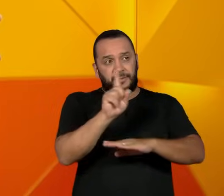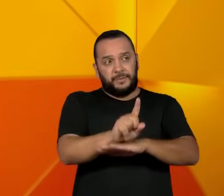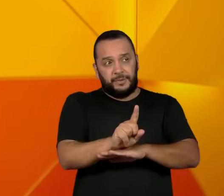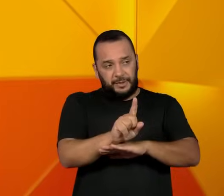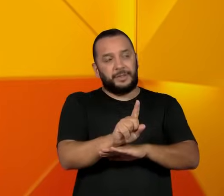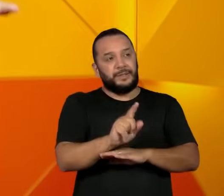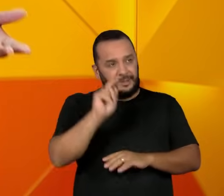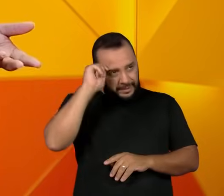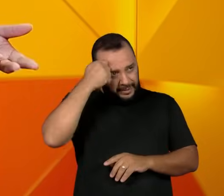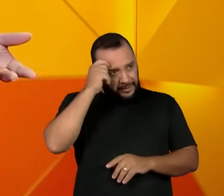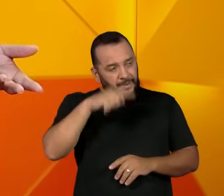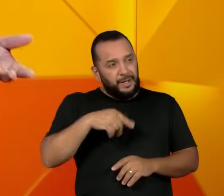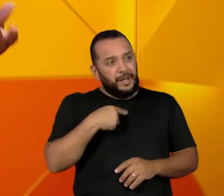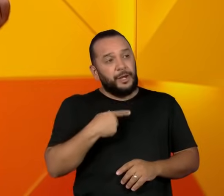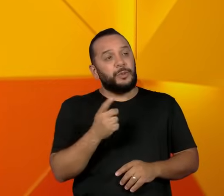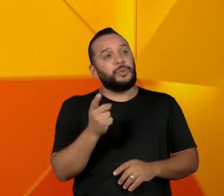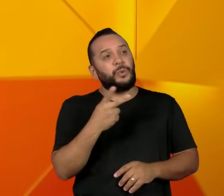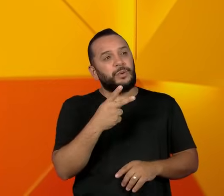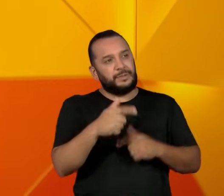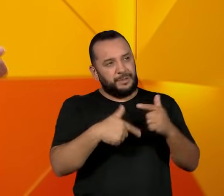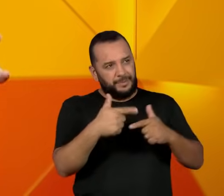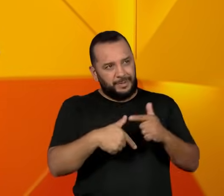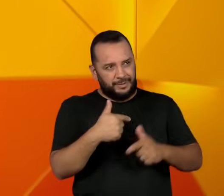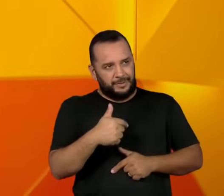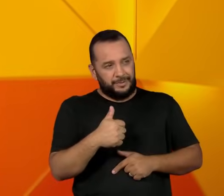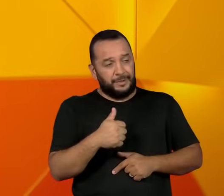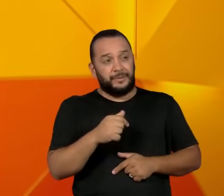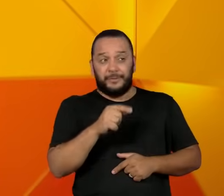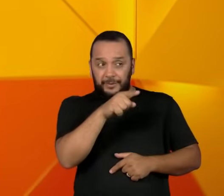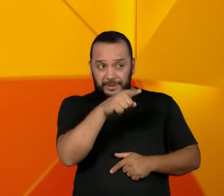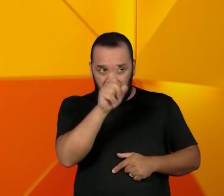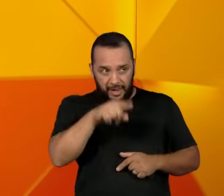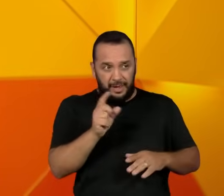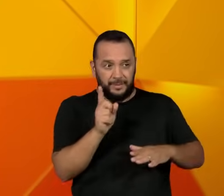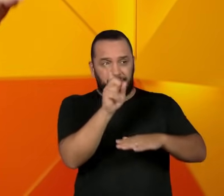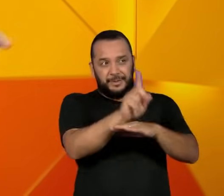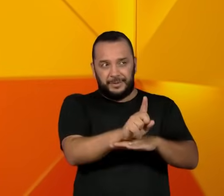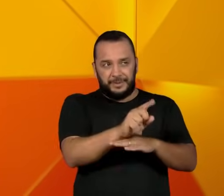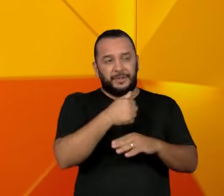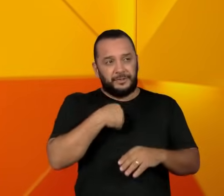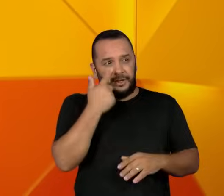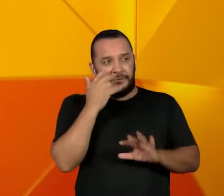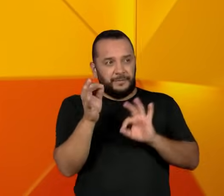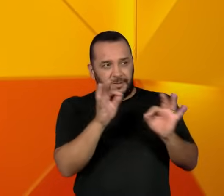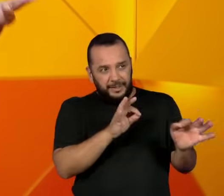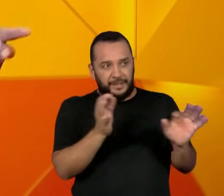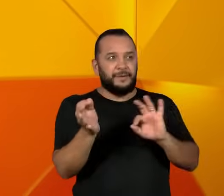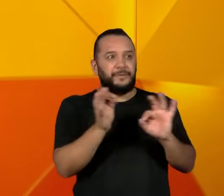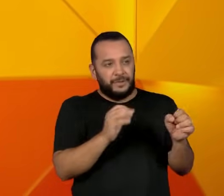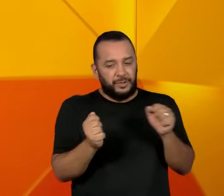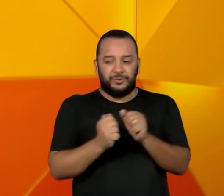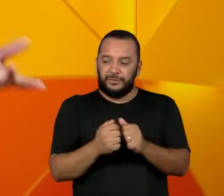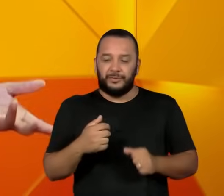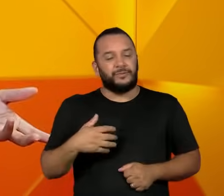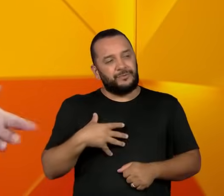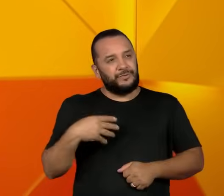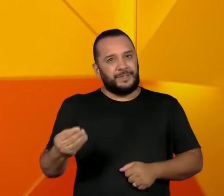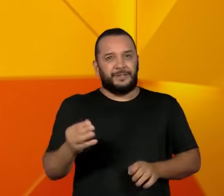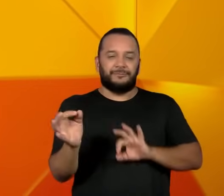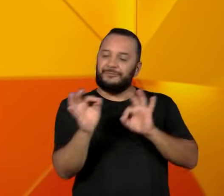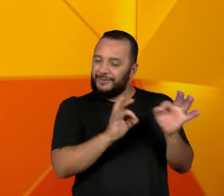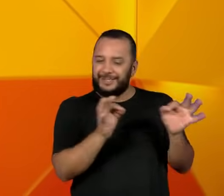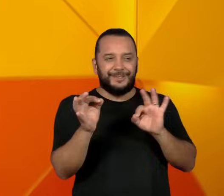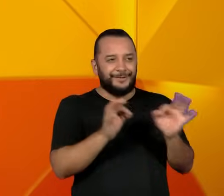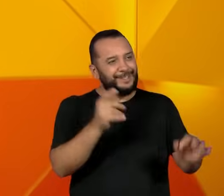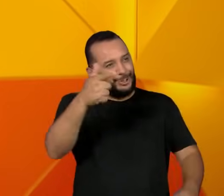12 Trabalhos. Você é o protagonista e isso ficou muito marcado na minha vida. Eu já reassisti novamente com meu filho, já assisti várias